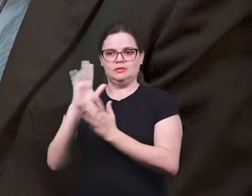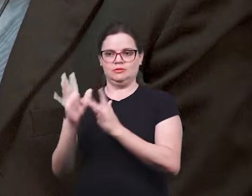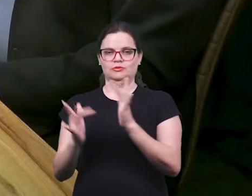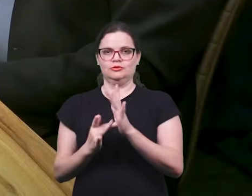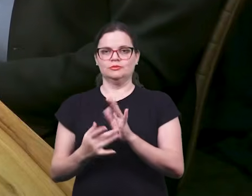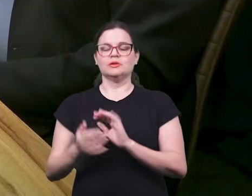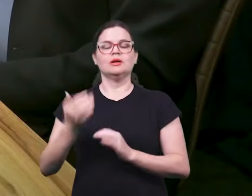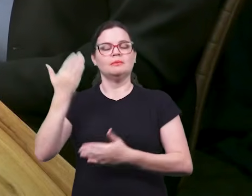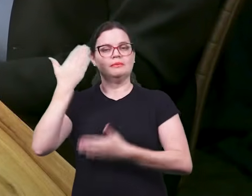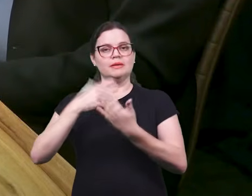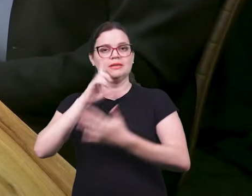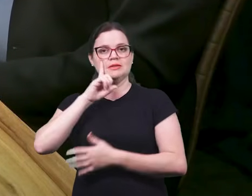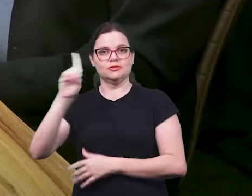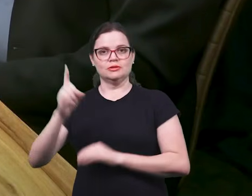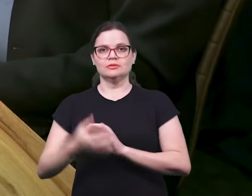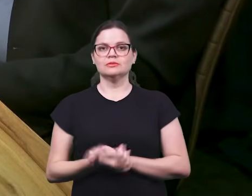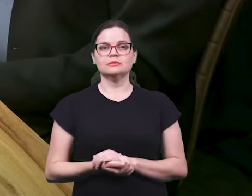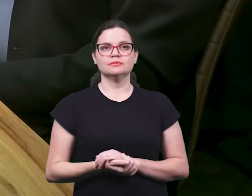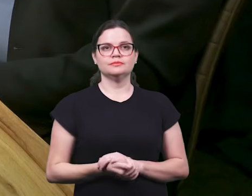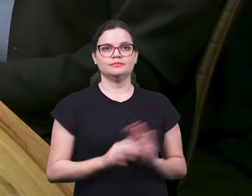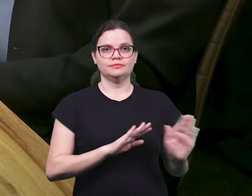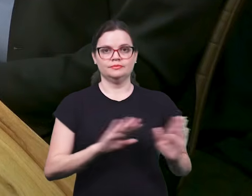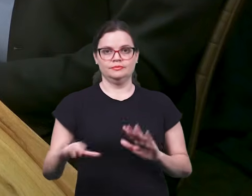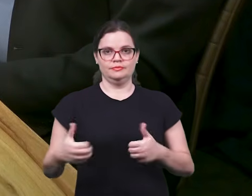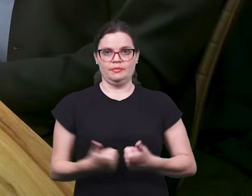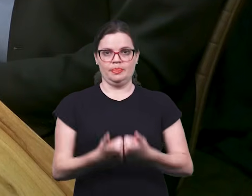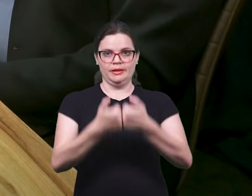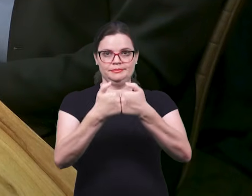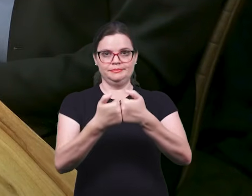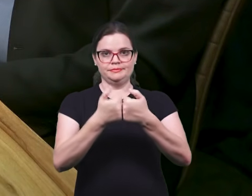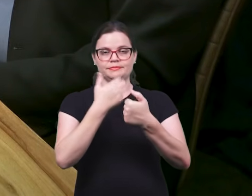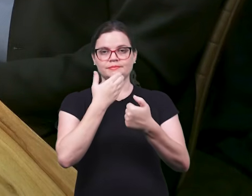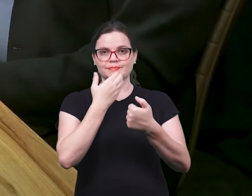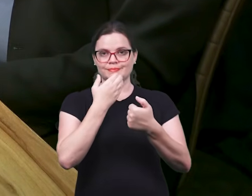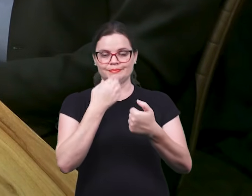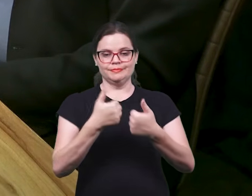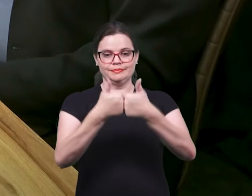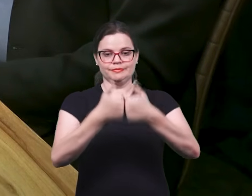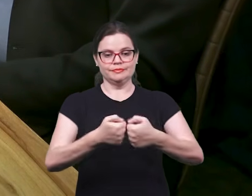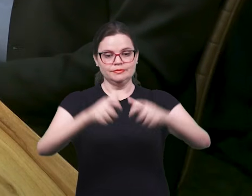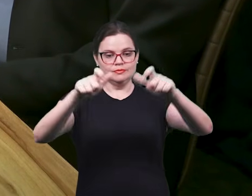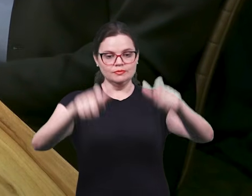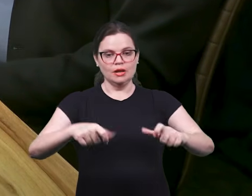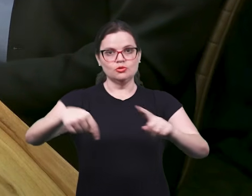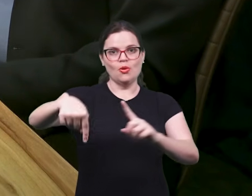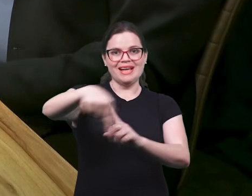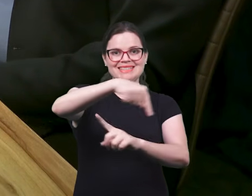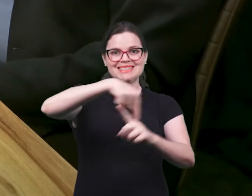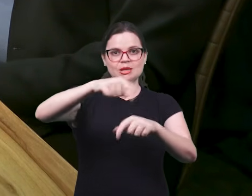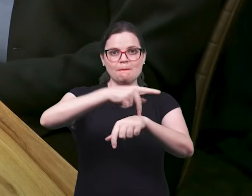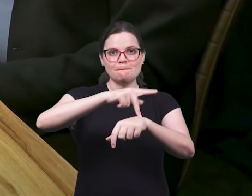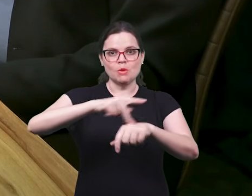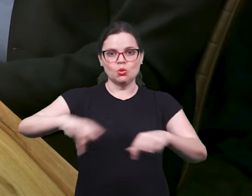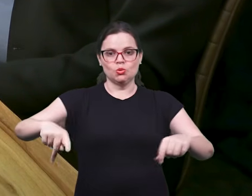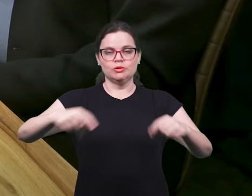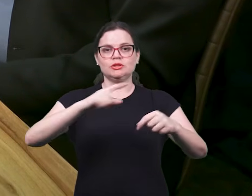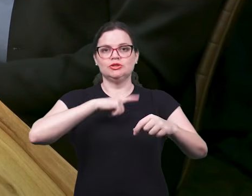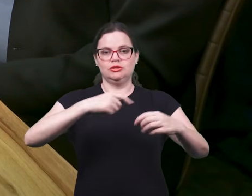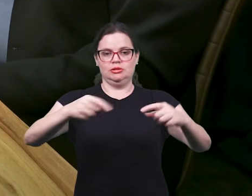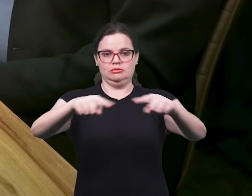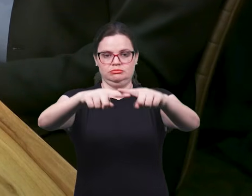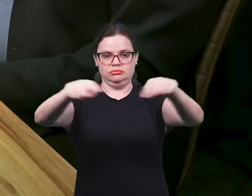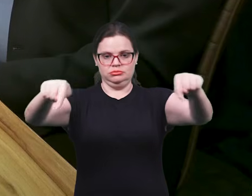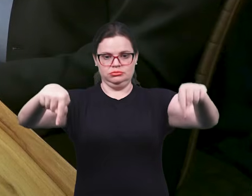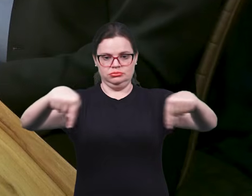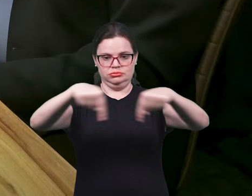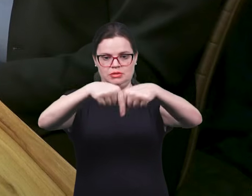de Deus. Agora, a Arca da Aliança, que estava situada no Santíssimo, ela era separada por um véu,